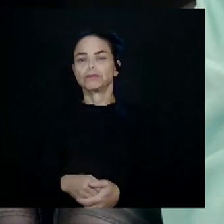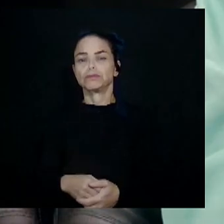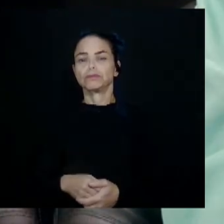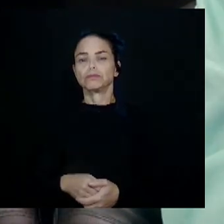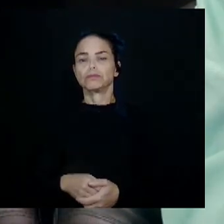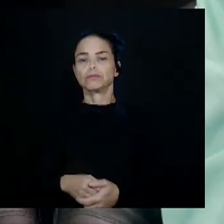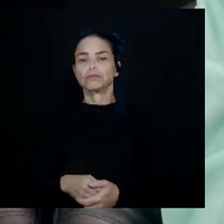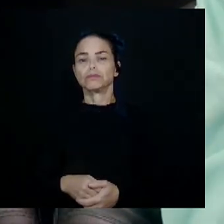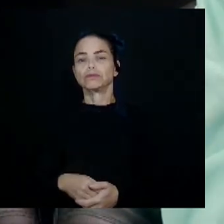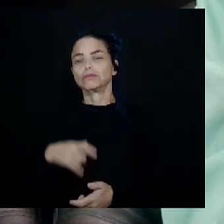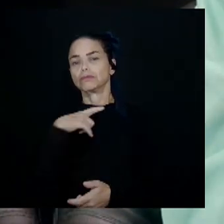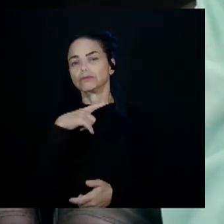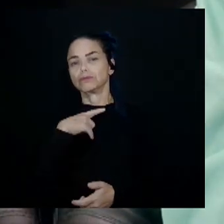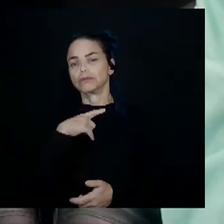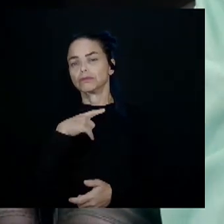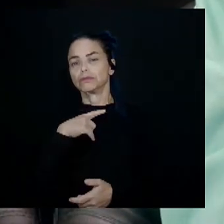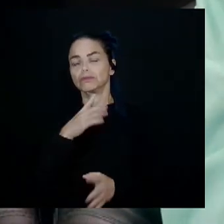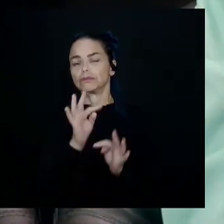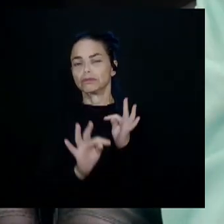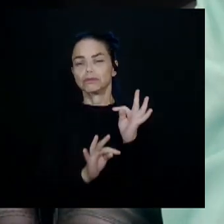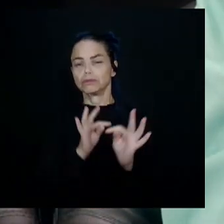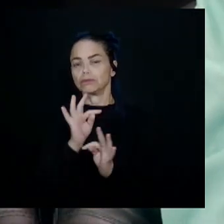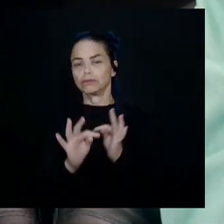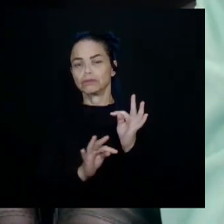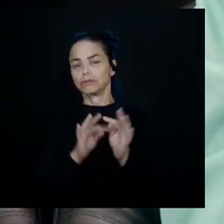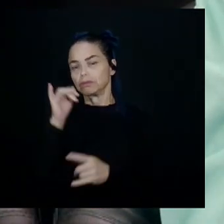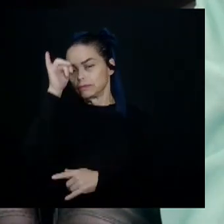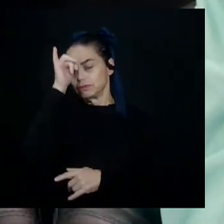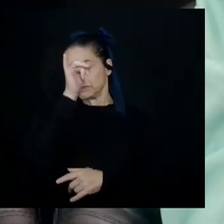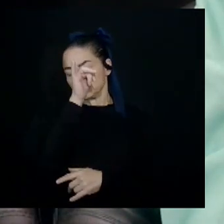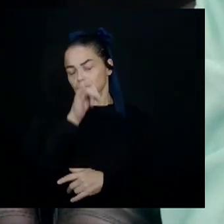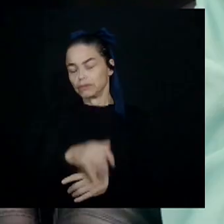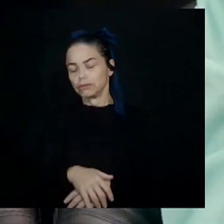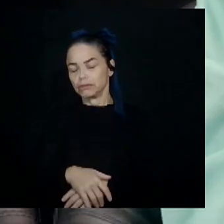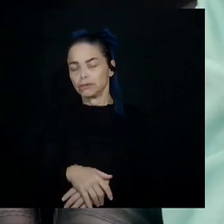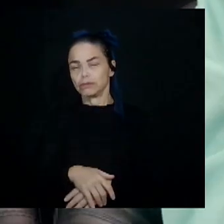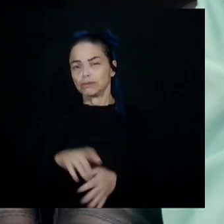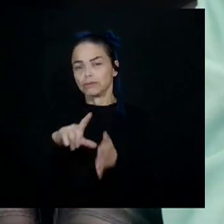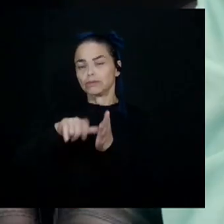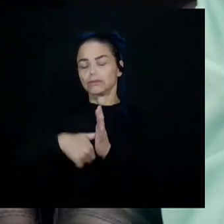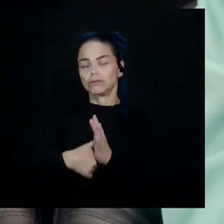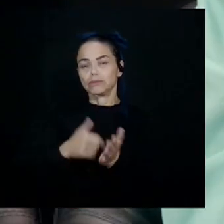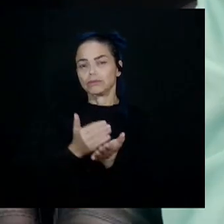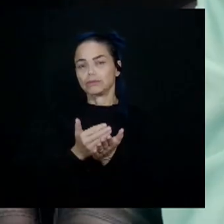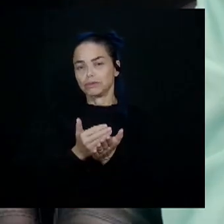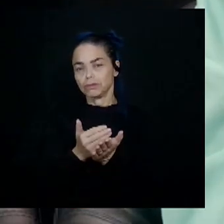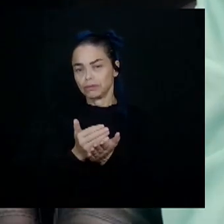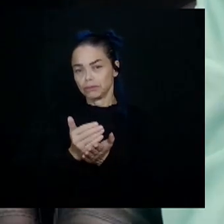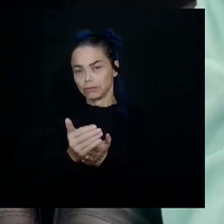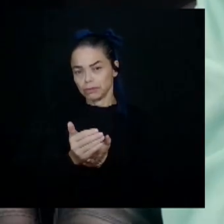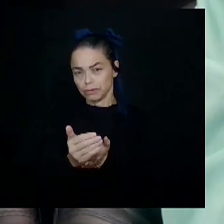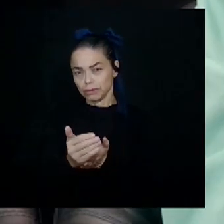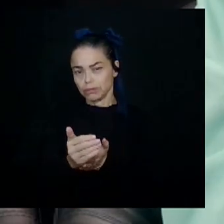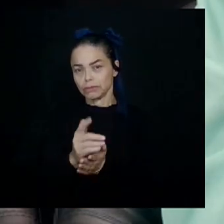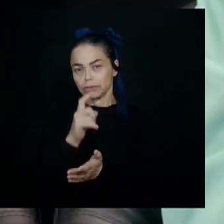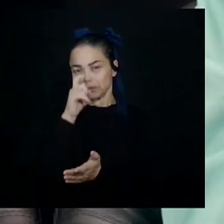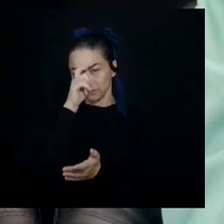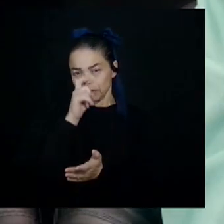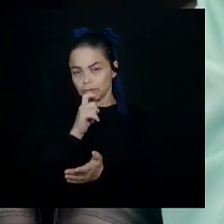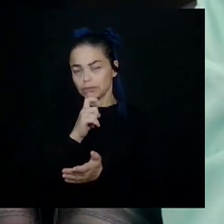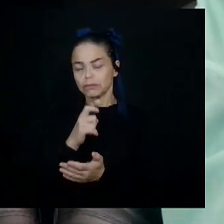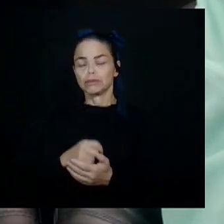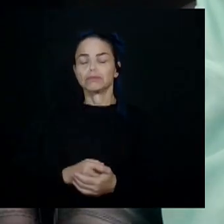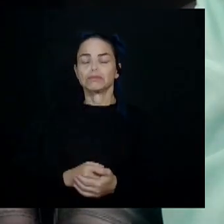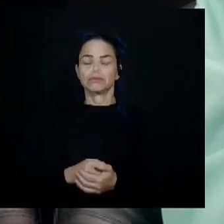Existe forma de tratamento para evitar, para atrasar o início dessa menstruação, tá?